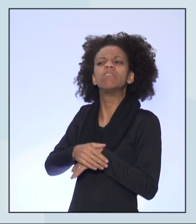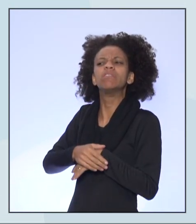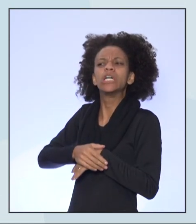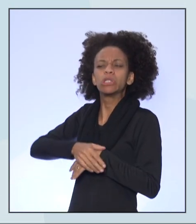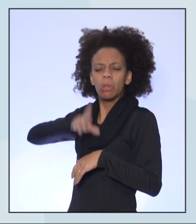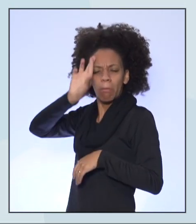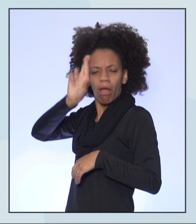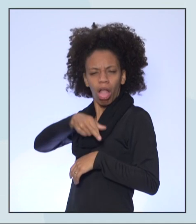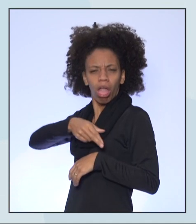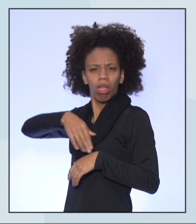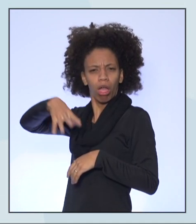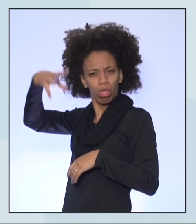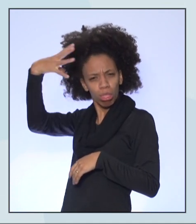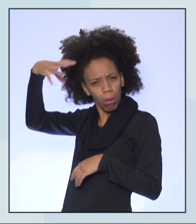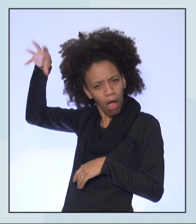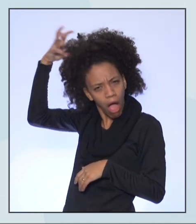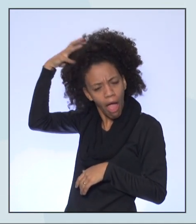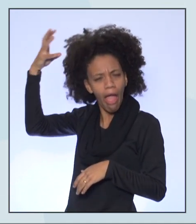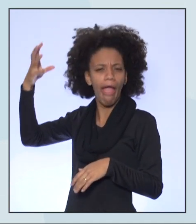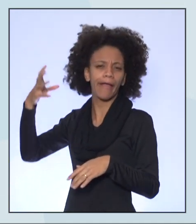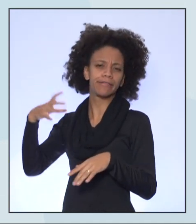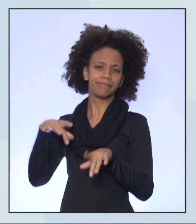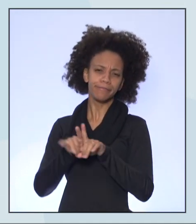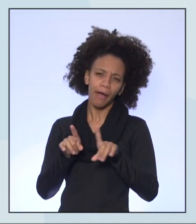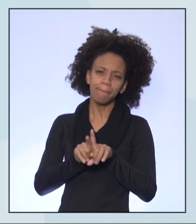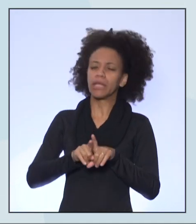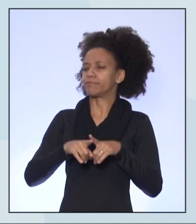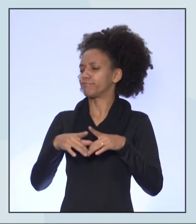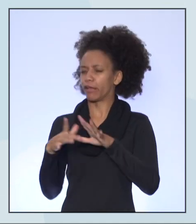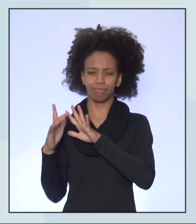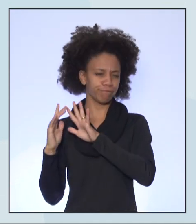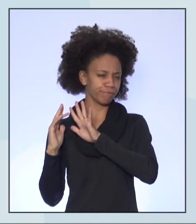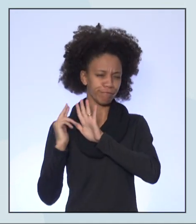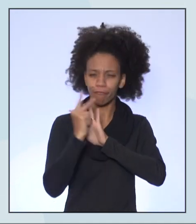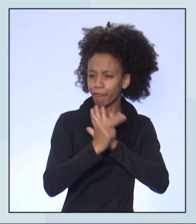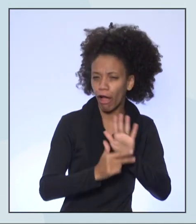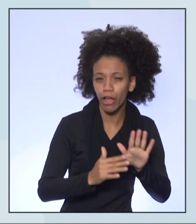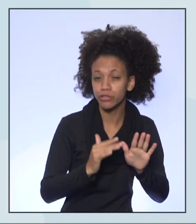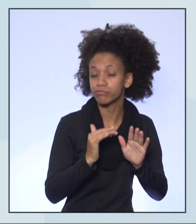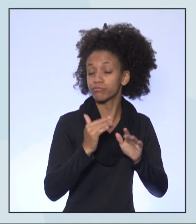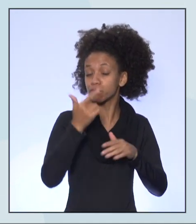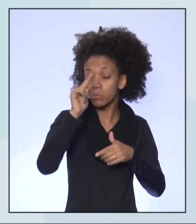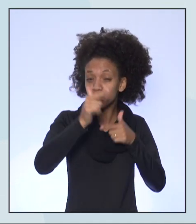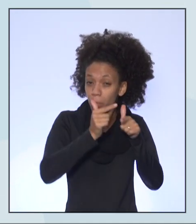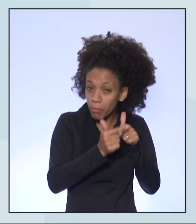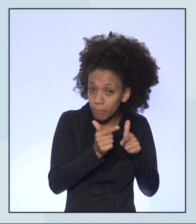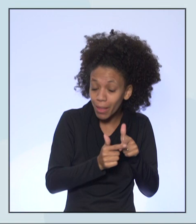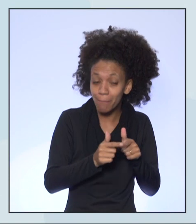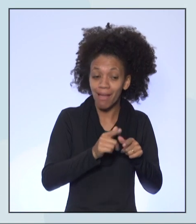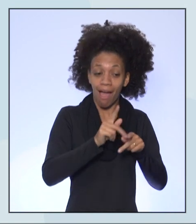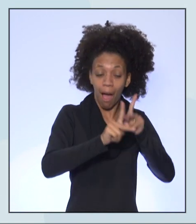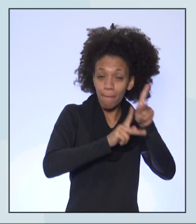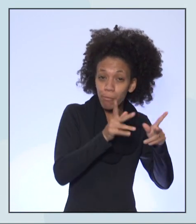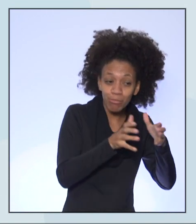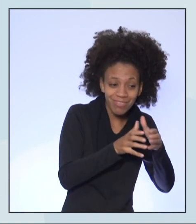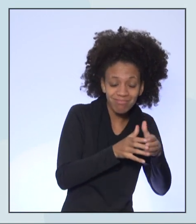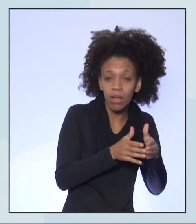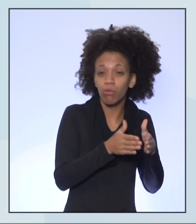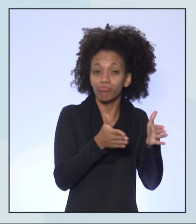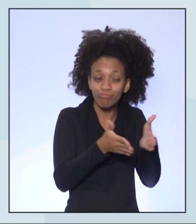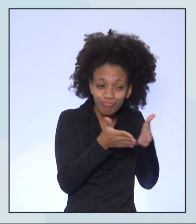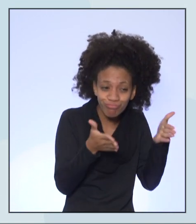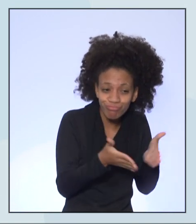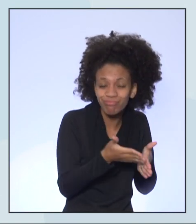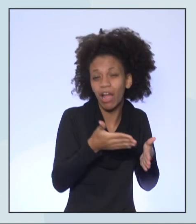do clero, e temos também uma população que está passando fome, que não está conseguindo comprar o pão, pagar as suas